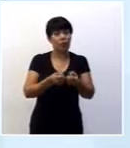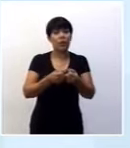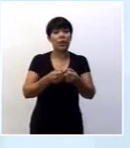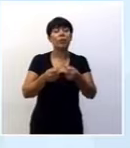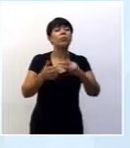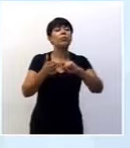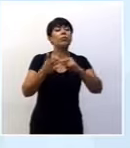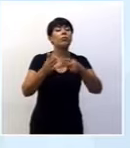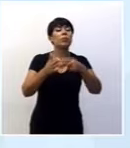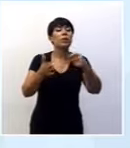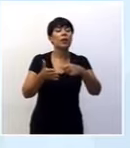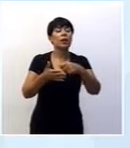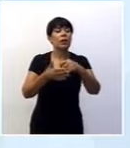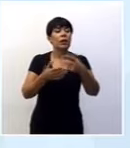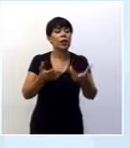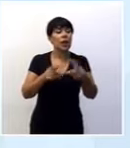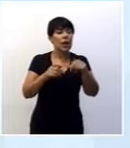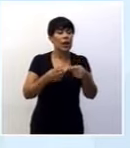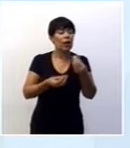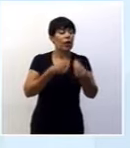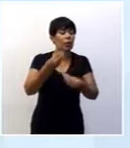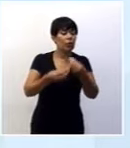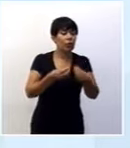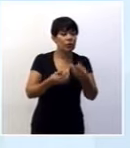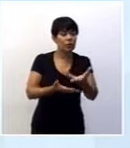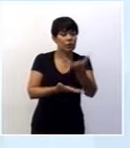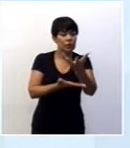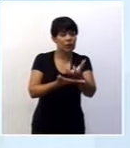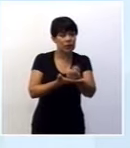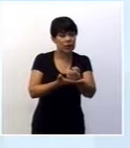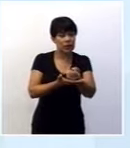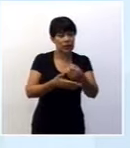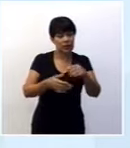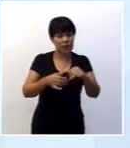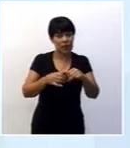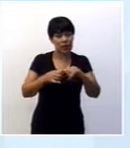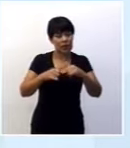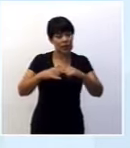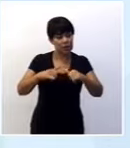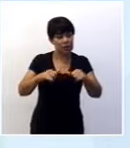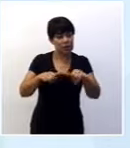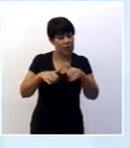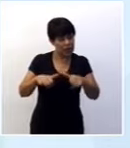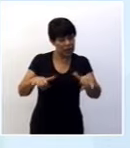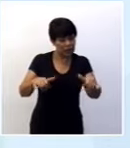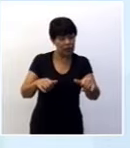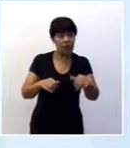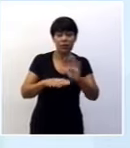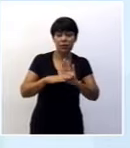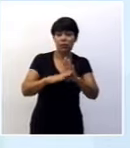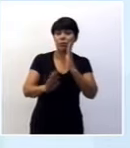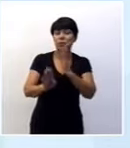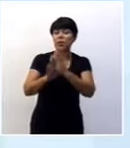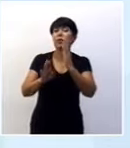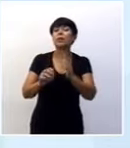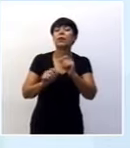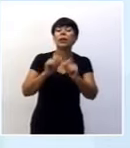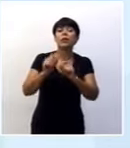assinatura espectral, né? Então, essa assinatura espectral é utilizada para a gente descobrir coisas sobre o que a gente